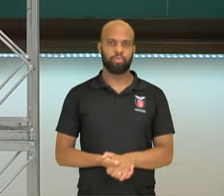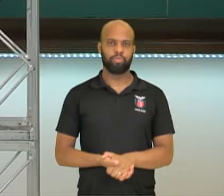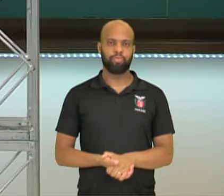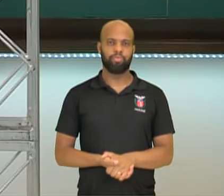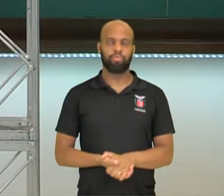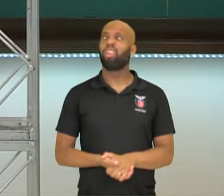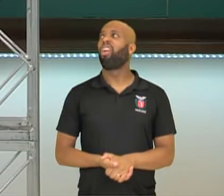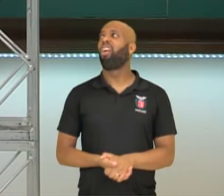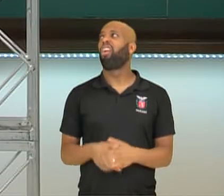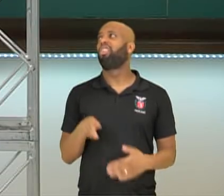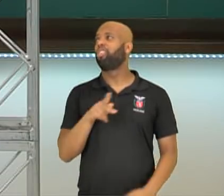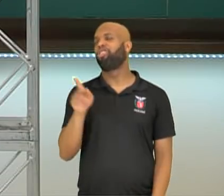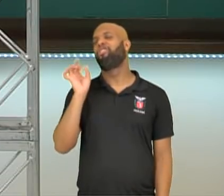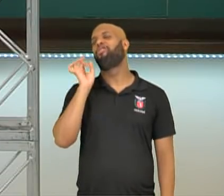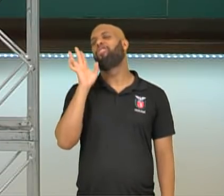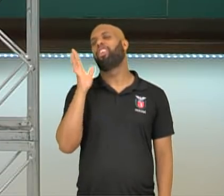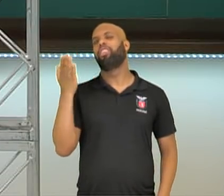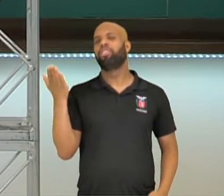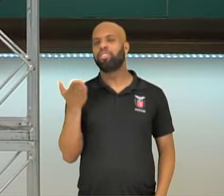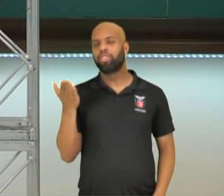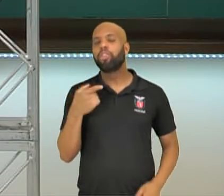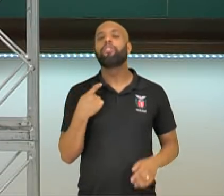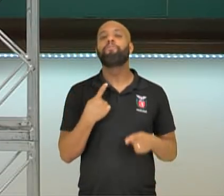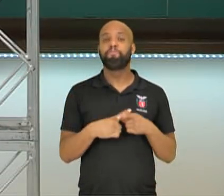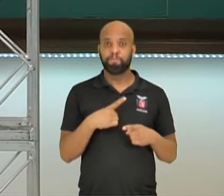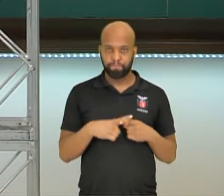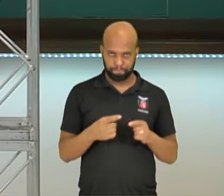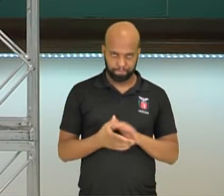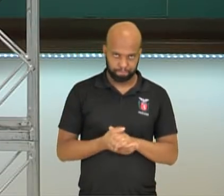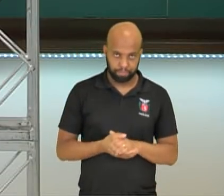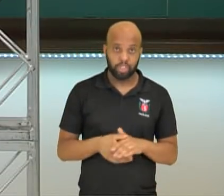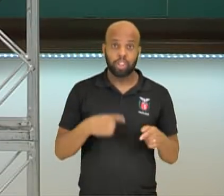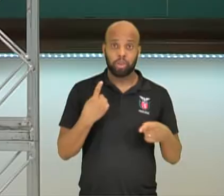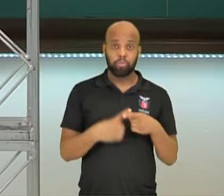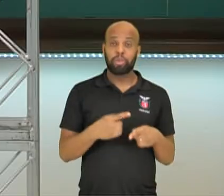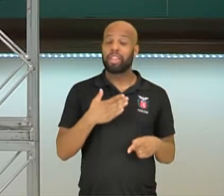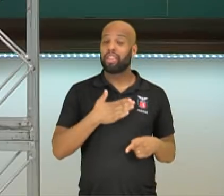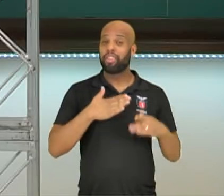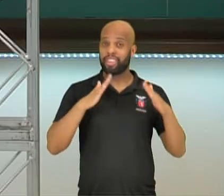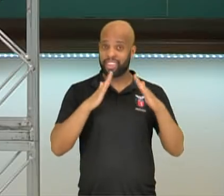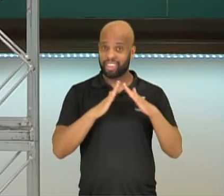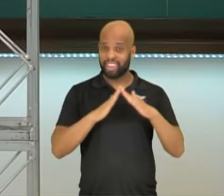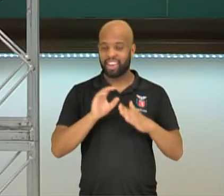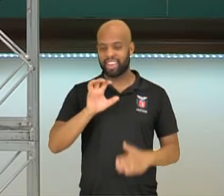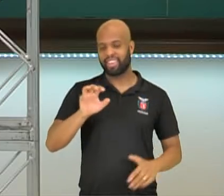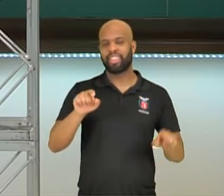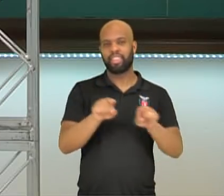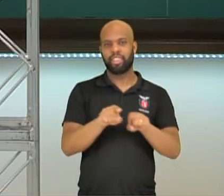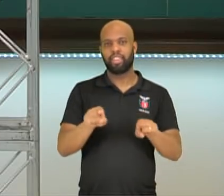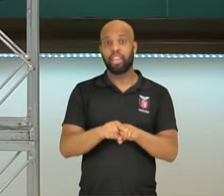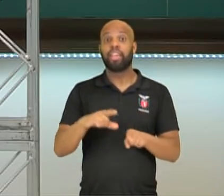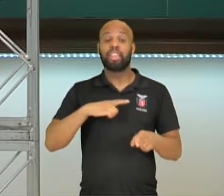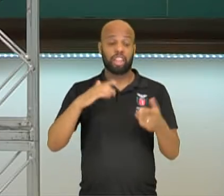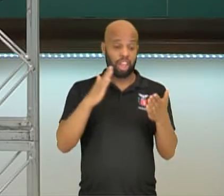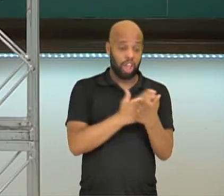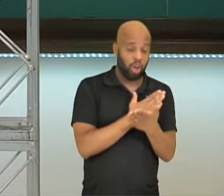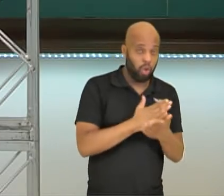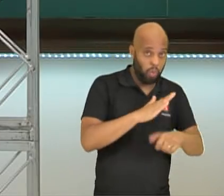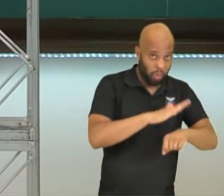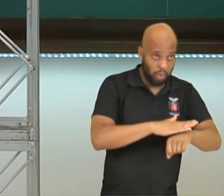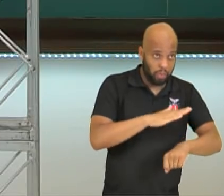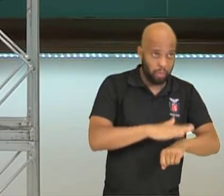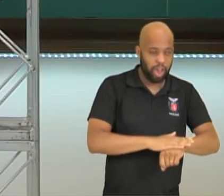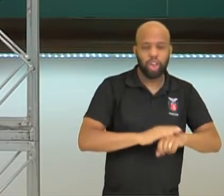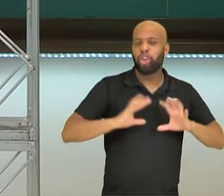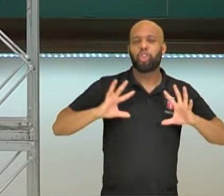Ah, professora, essa foi fácil. Sabe por quê, professora? Porque lá na minha casa é assim também. Às vezes, meu Deus,